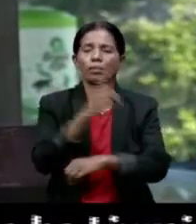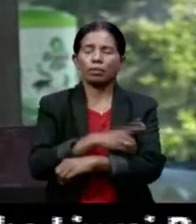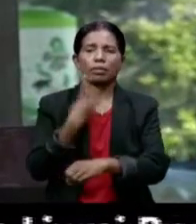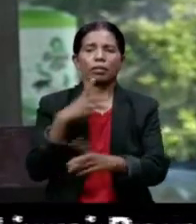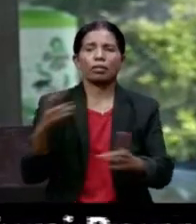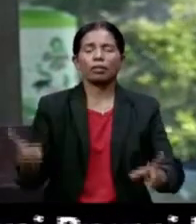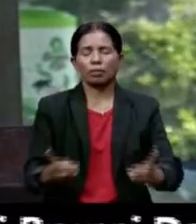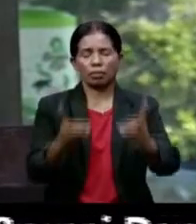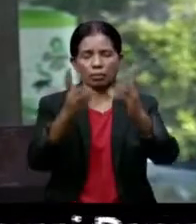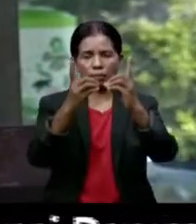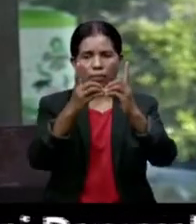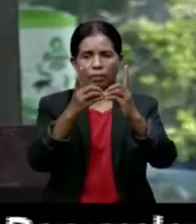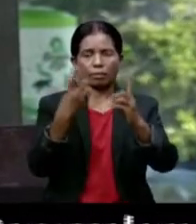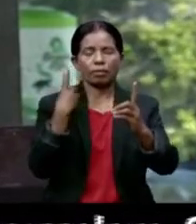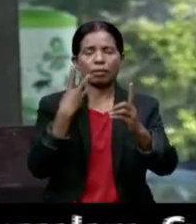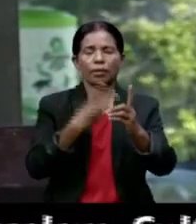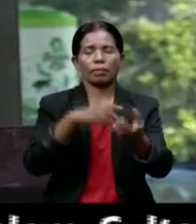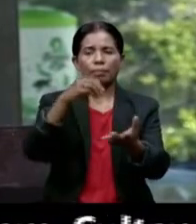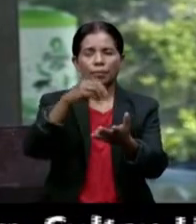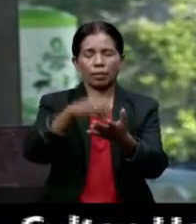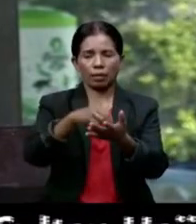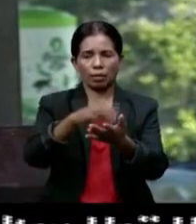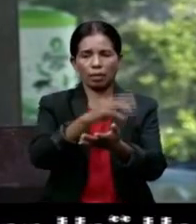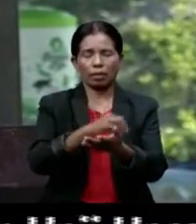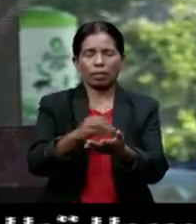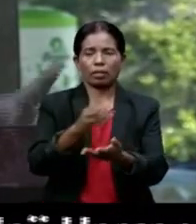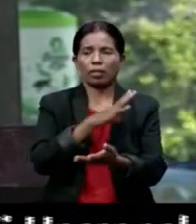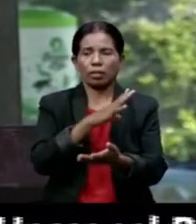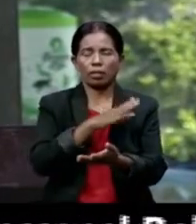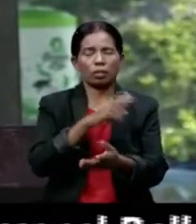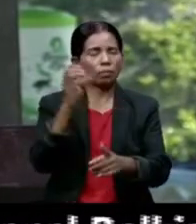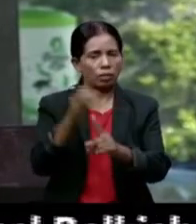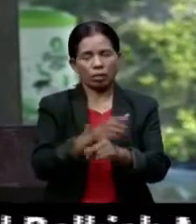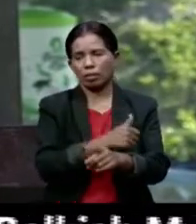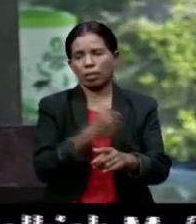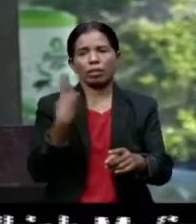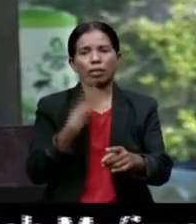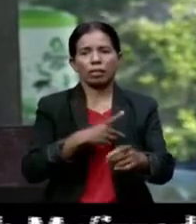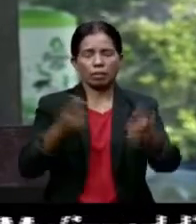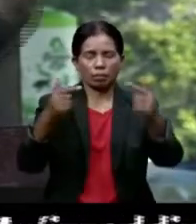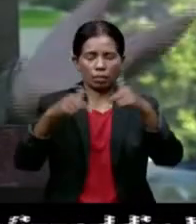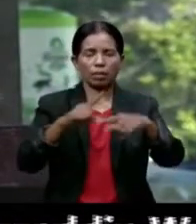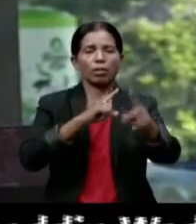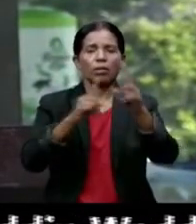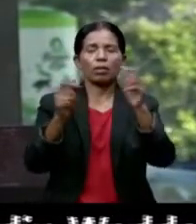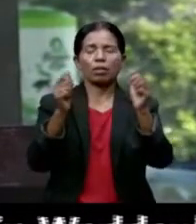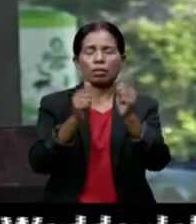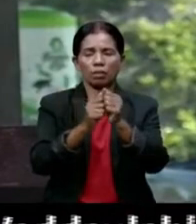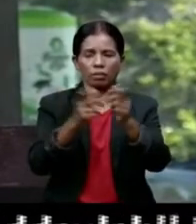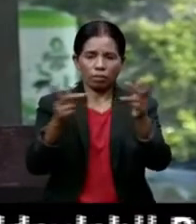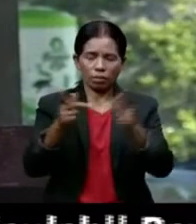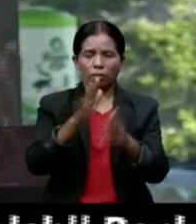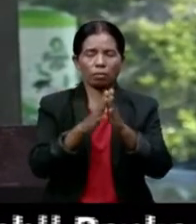malu lozikus, ita soru malu de demo plot, eba espera kata oportunidade selu, ita mahine bel halu kulieta ho skala ne beke